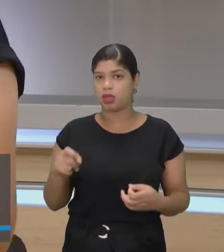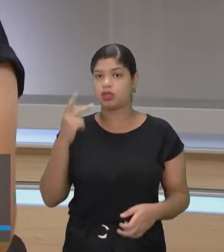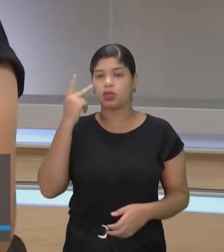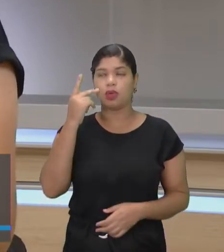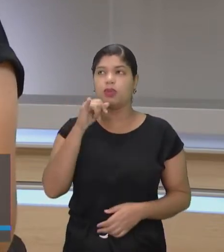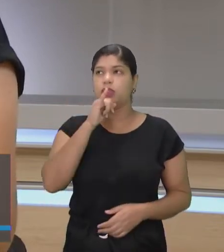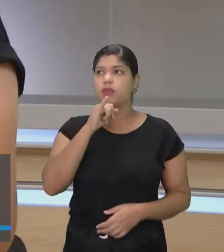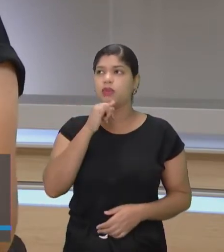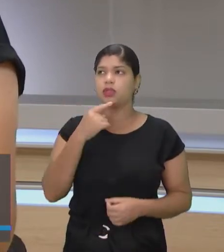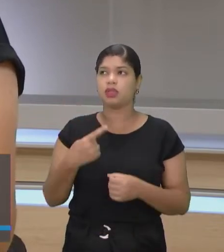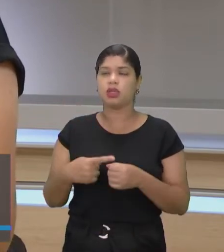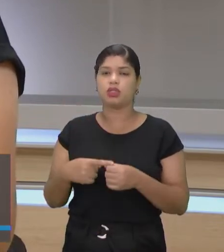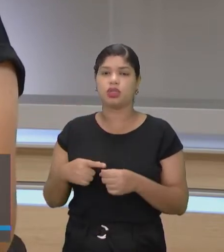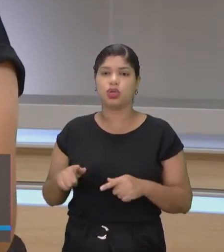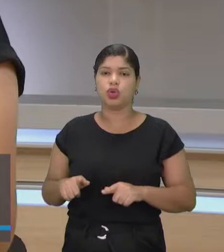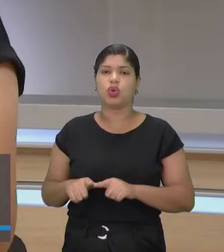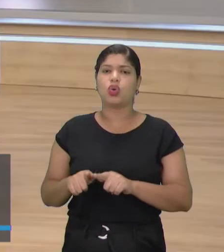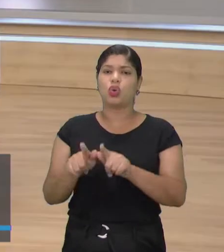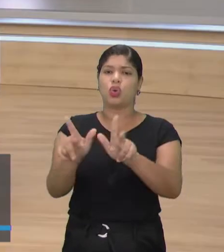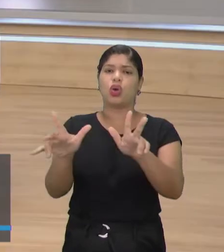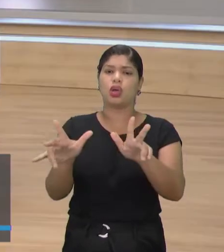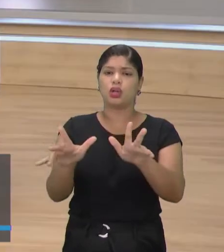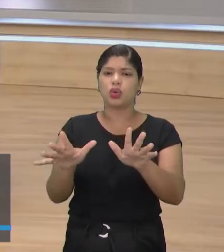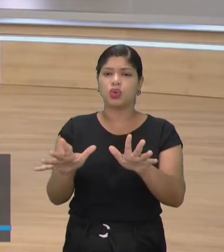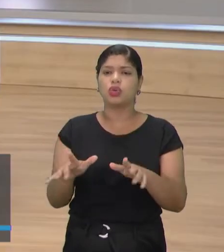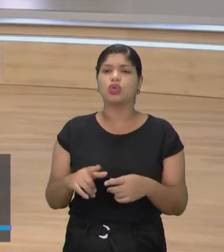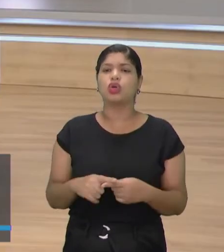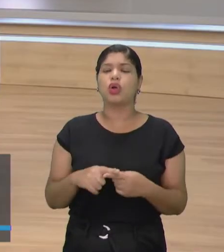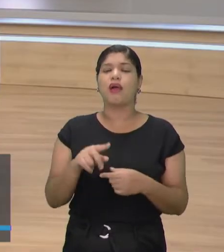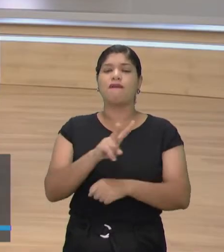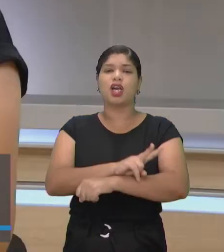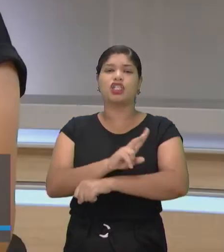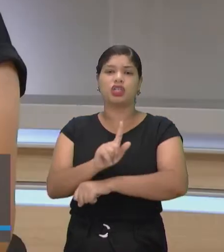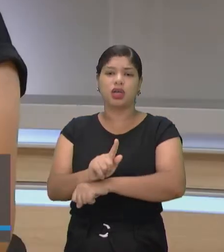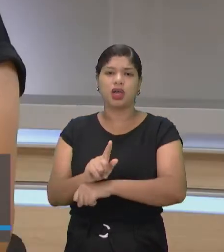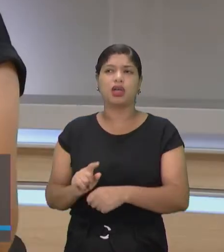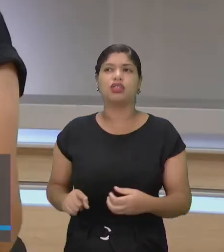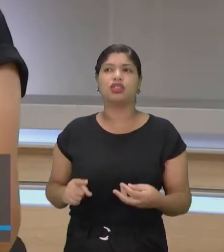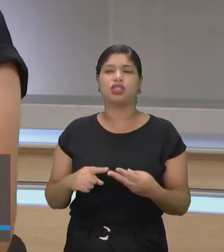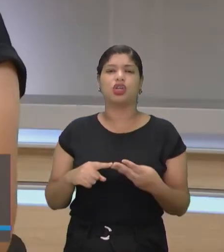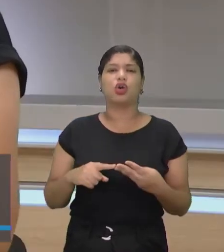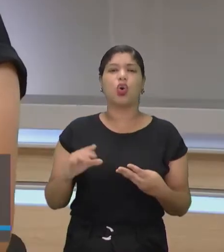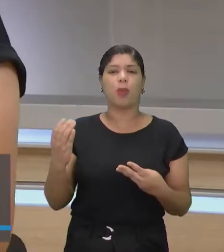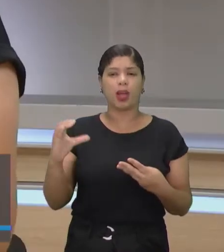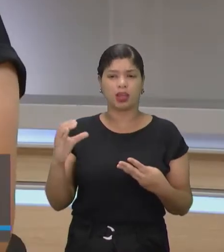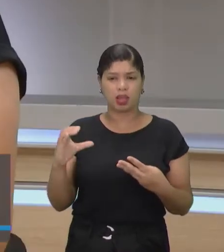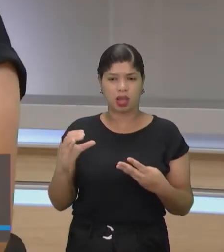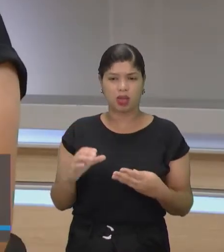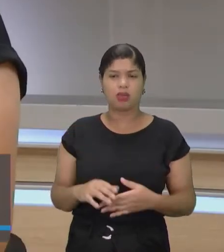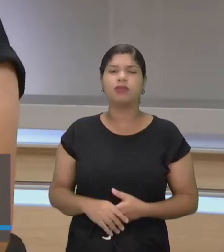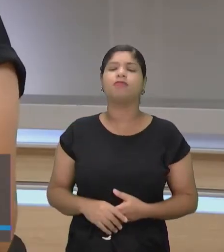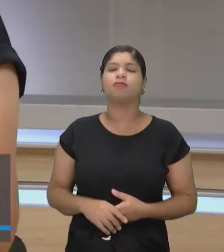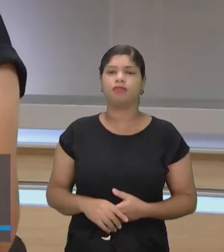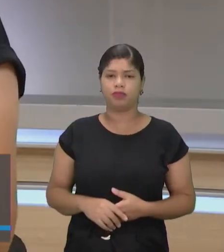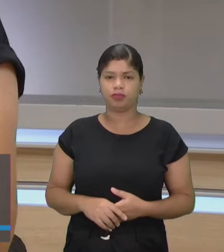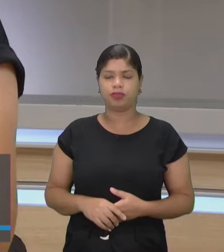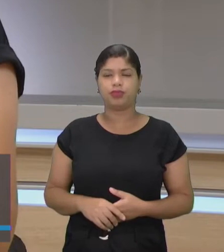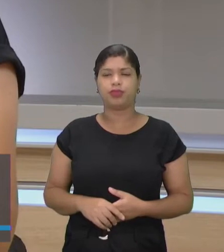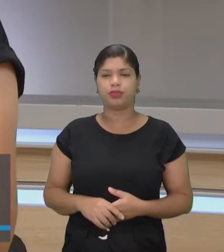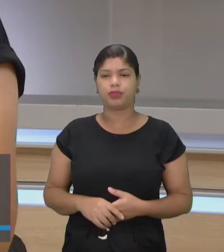como Guarulhos, Cubatão, Vargem Grande e tal, essa cobrança ela vai vir junto com